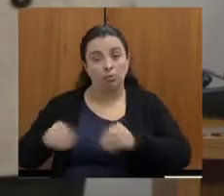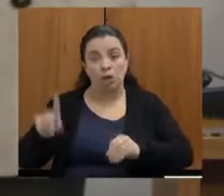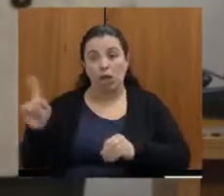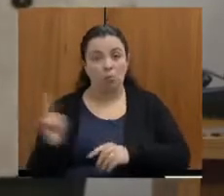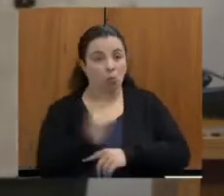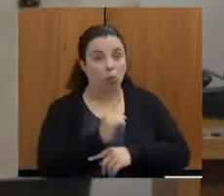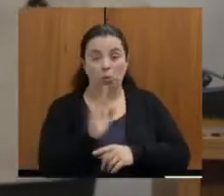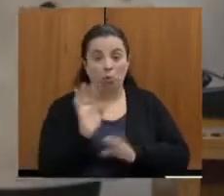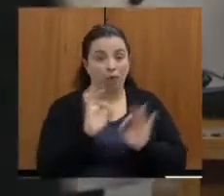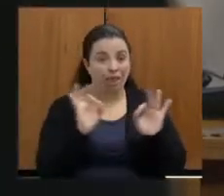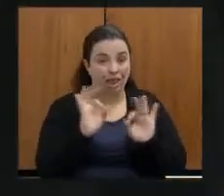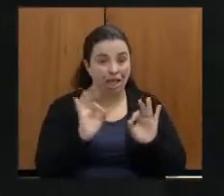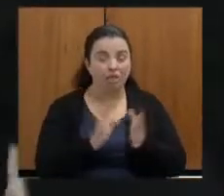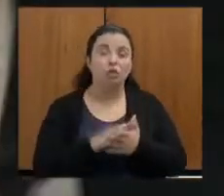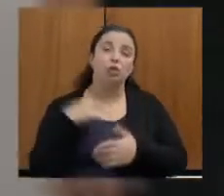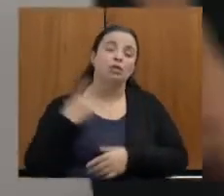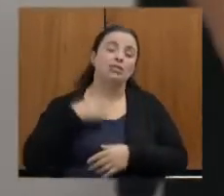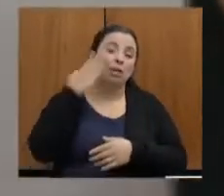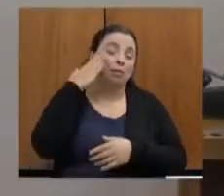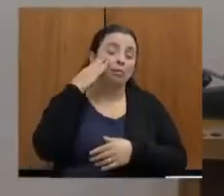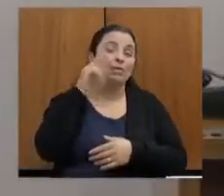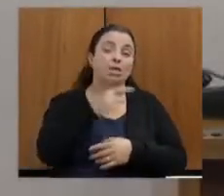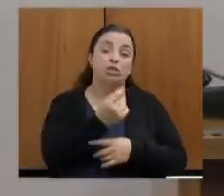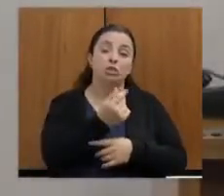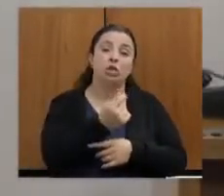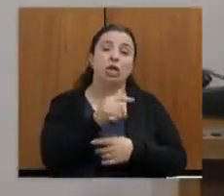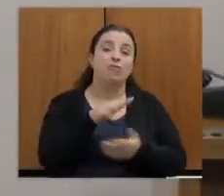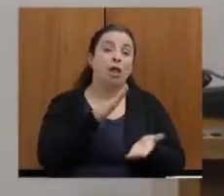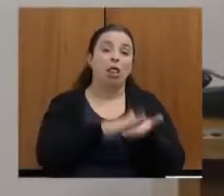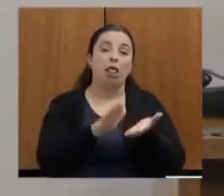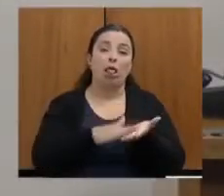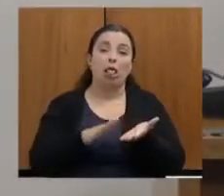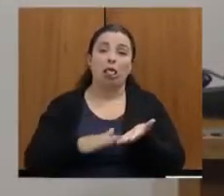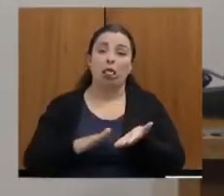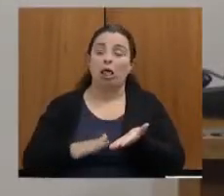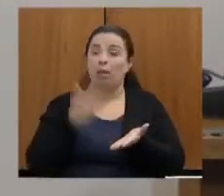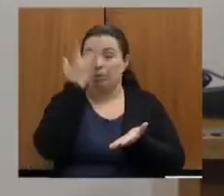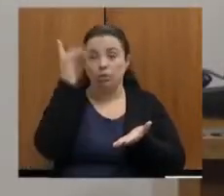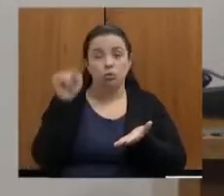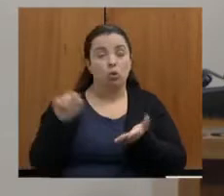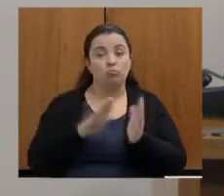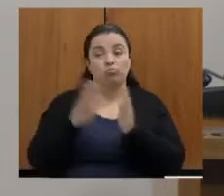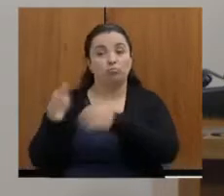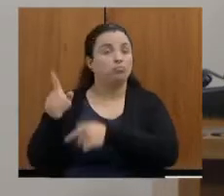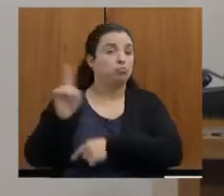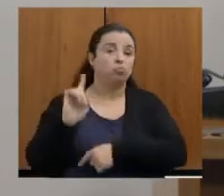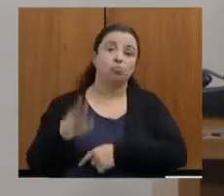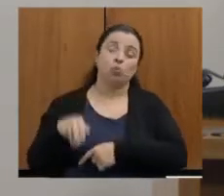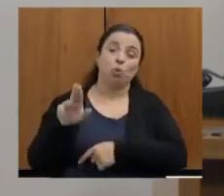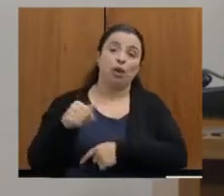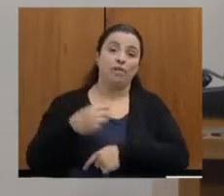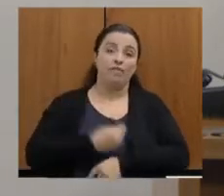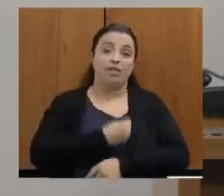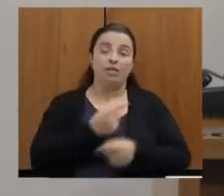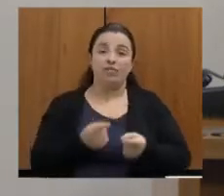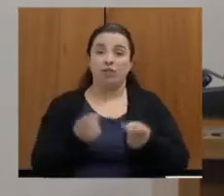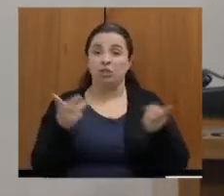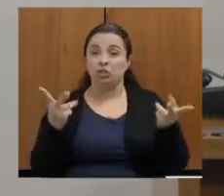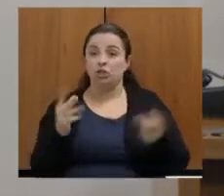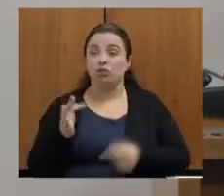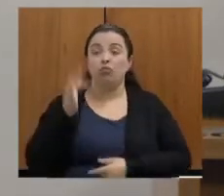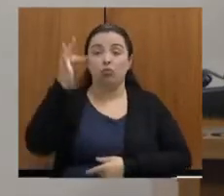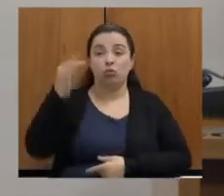tudo nesse país o dinheiro será consumido por quem não se quer é atingir dúvidas vendidas futuros os filhos